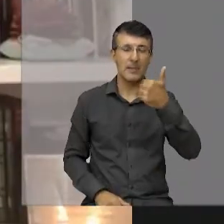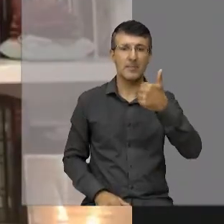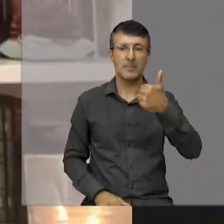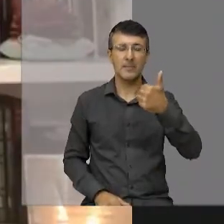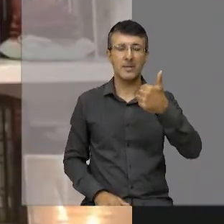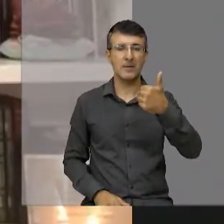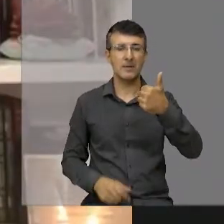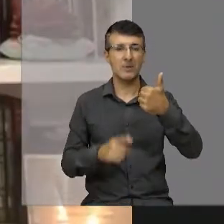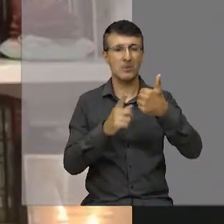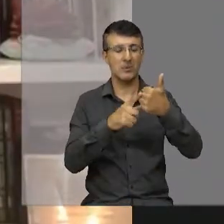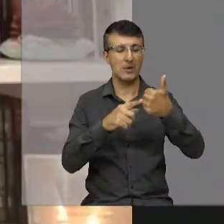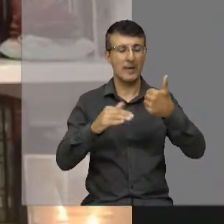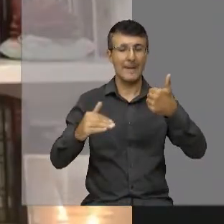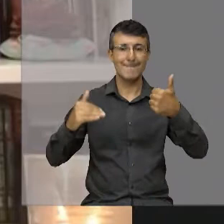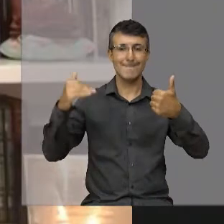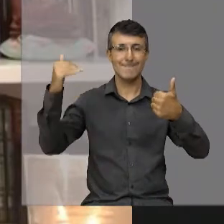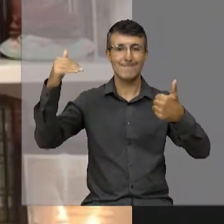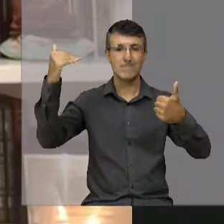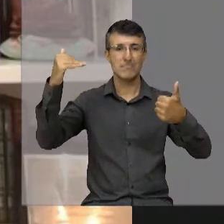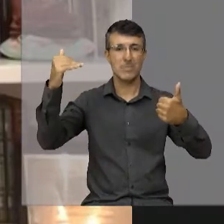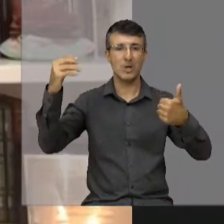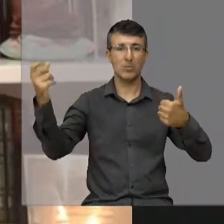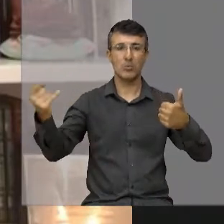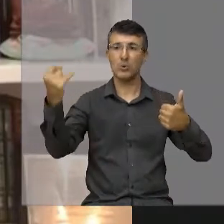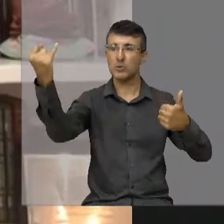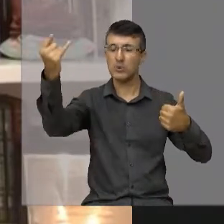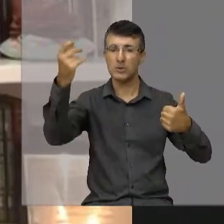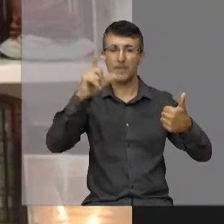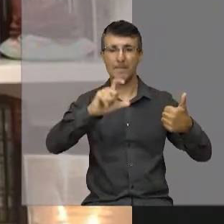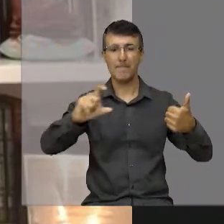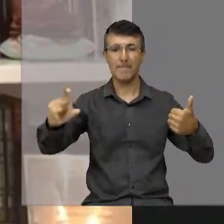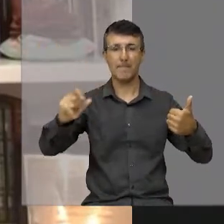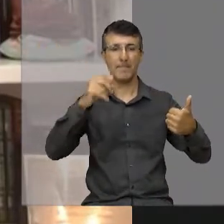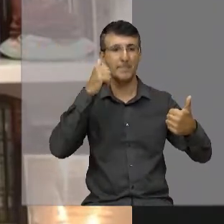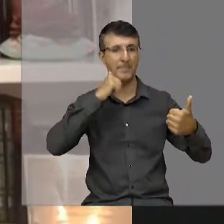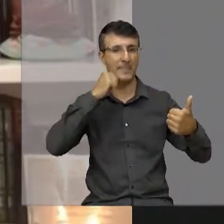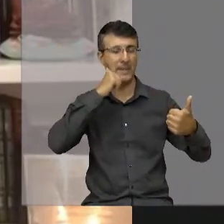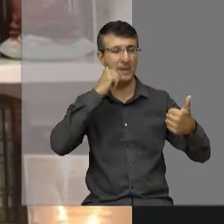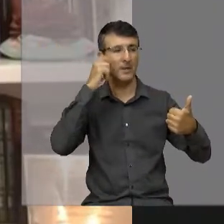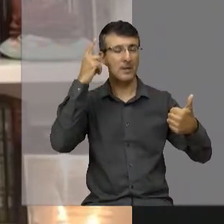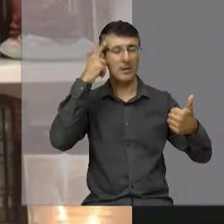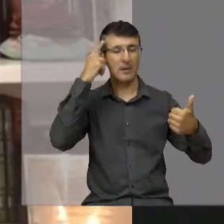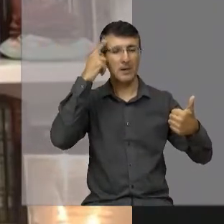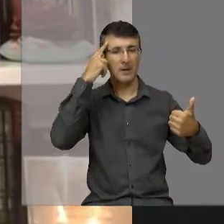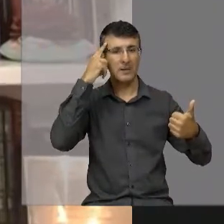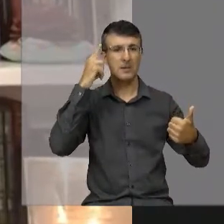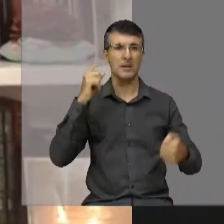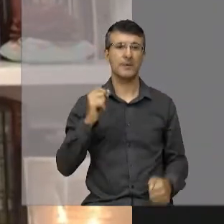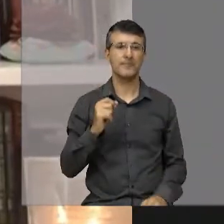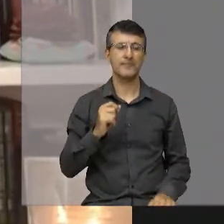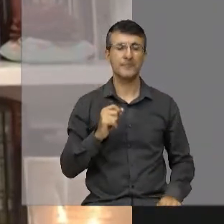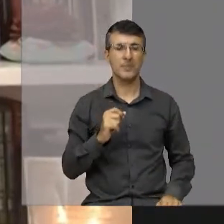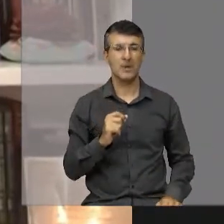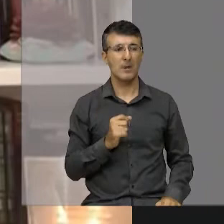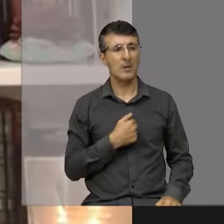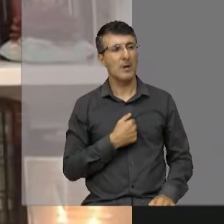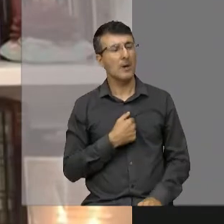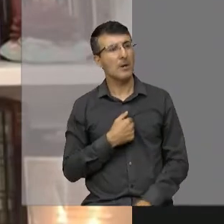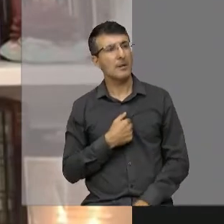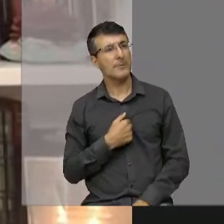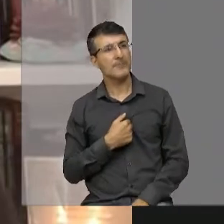é a gente dar maior credibilidade à palavra da mulher, né? A gente precisa pensar, né, considerando que a maioria dos